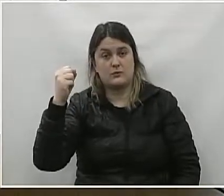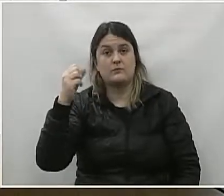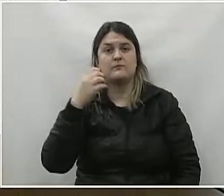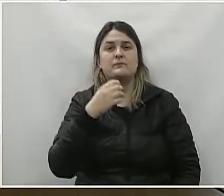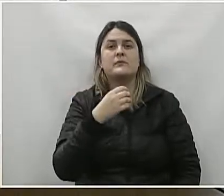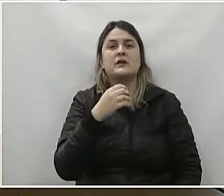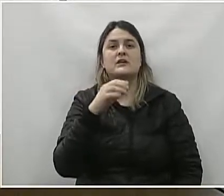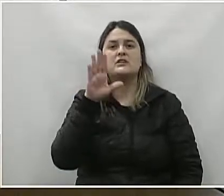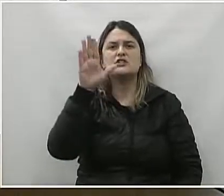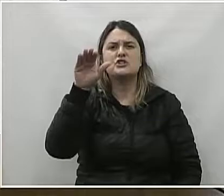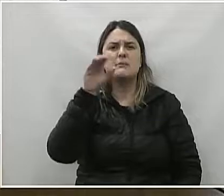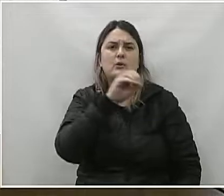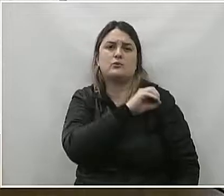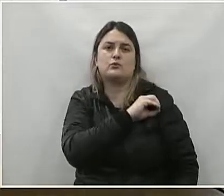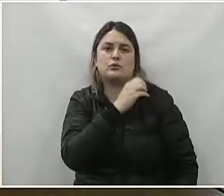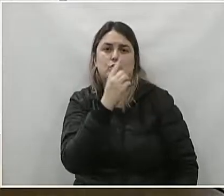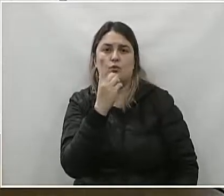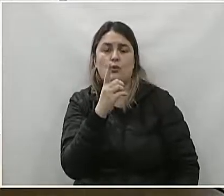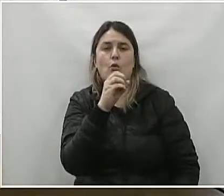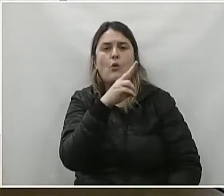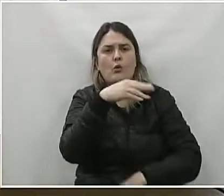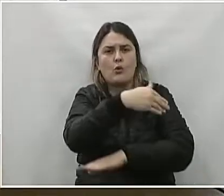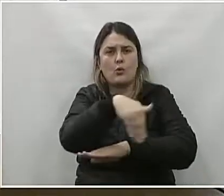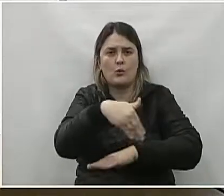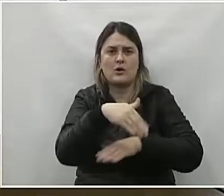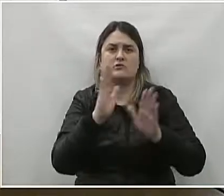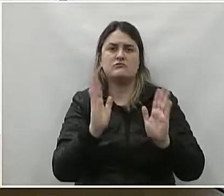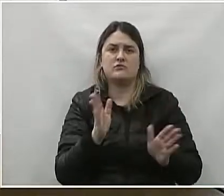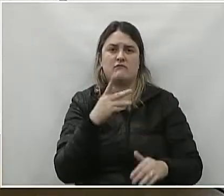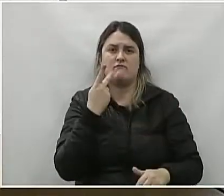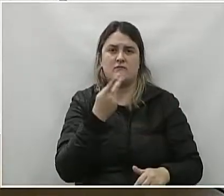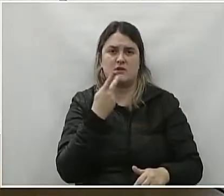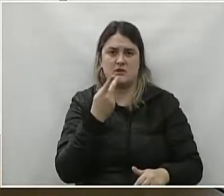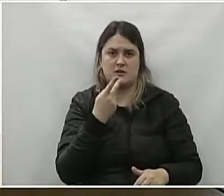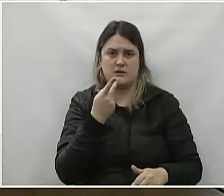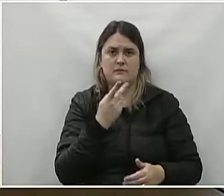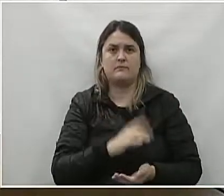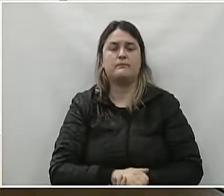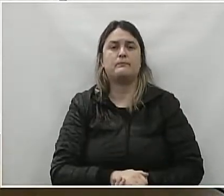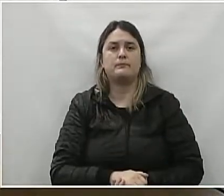3522-4748, no ramal 1, ou pelos os endereços que já nominei.